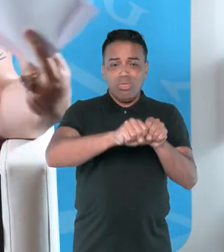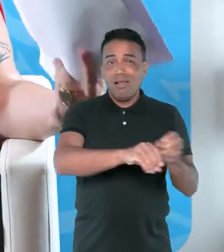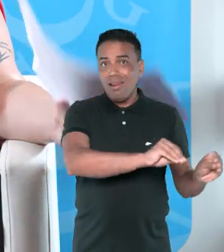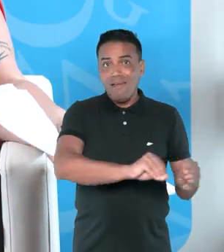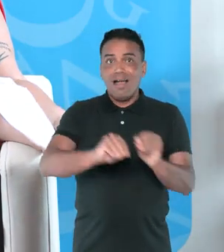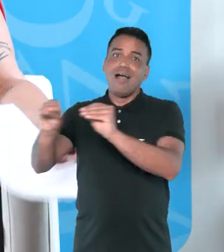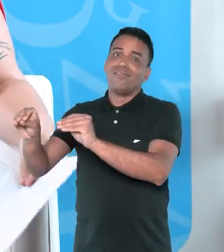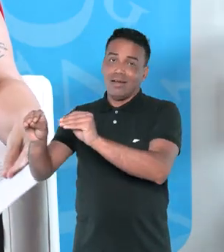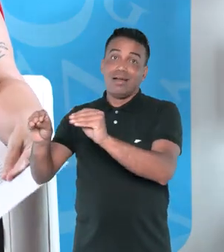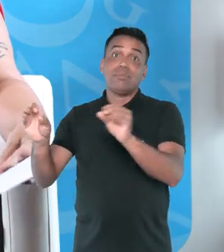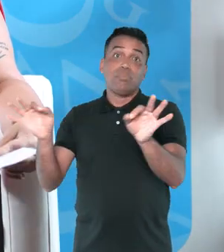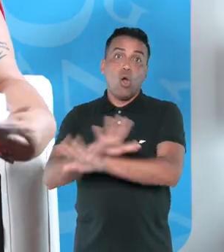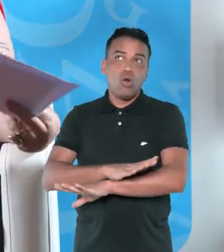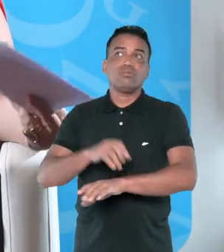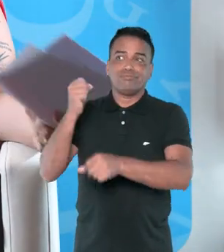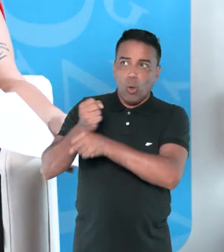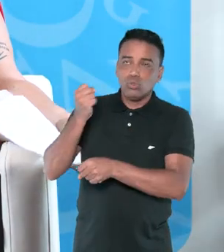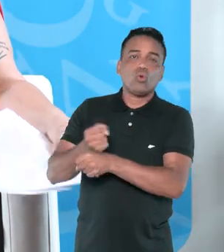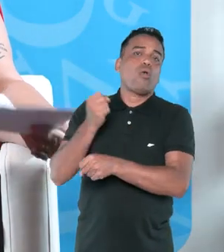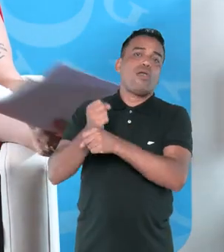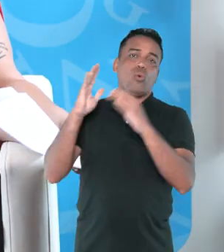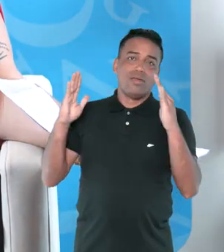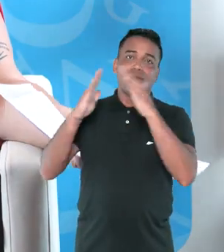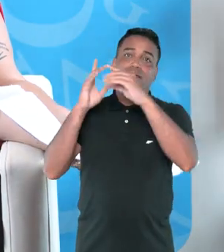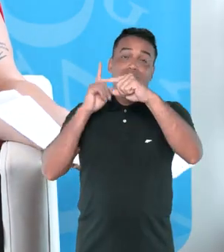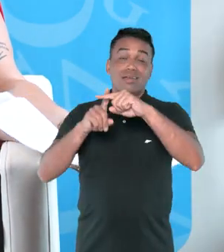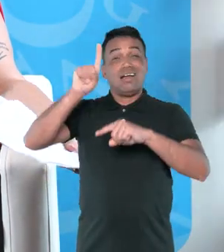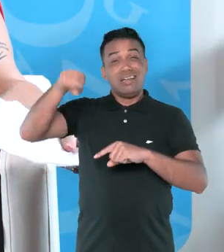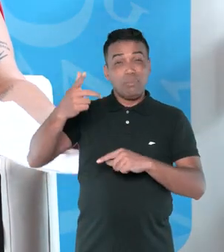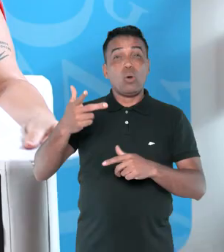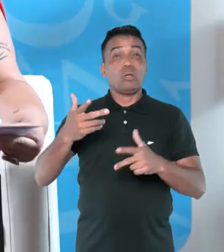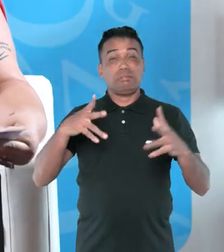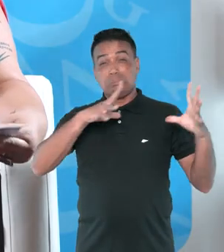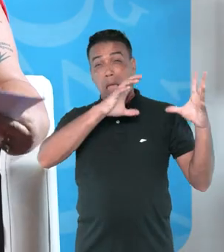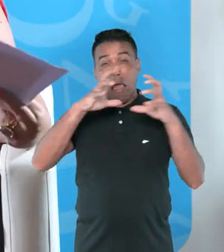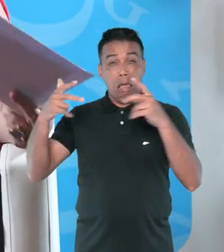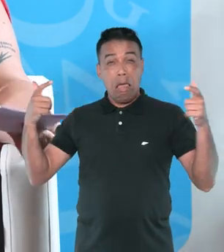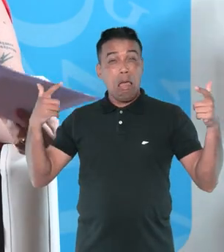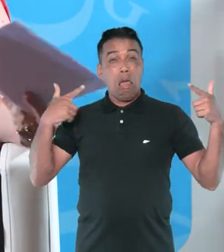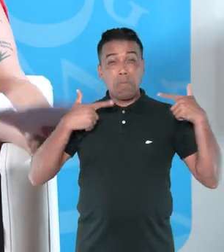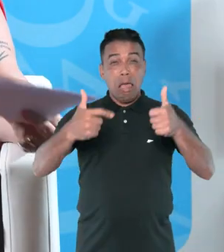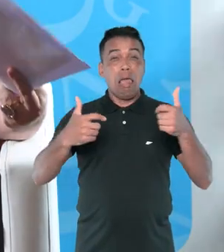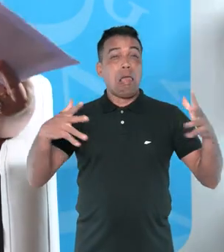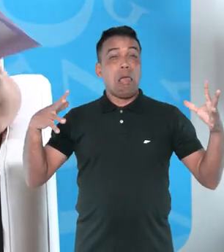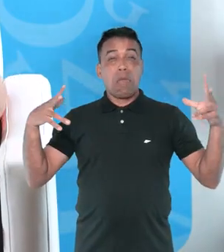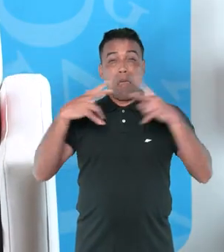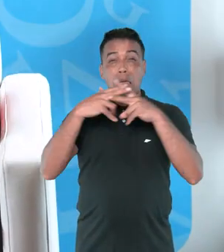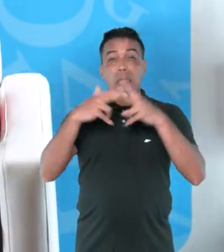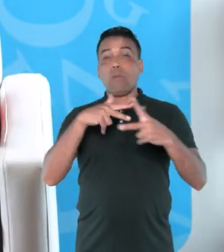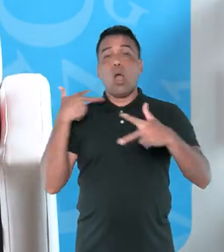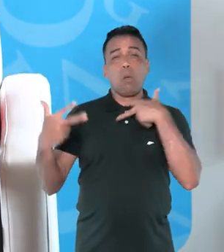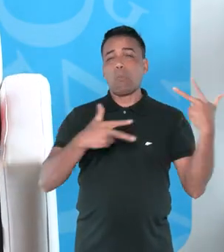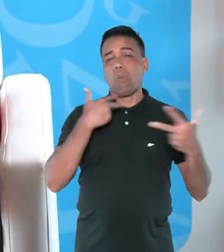A igreja ficou pronta, mas logo depois houve um massacre muito grande dos Tremembés, e eles contam até hoje. Eu